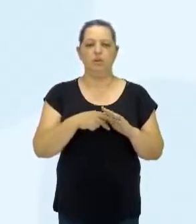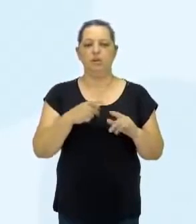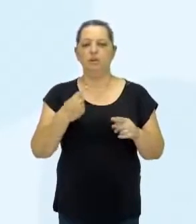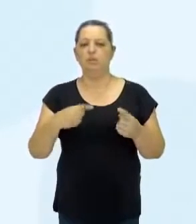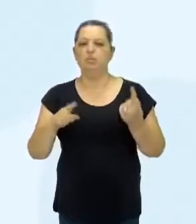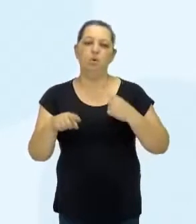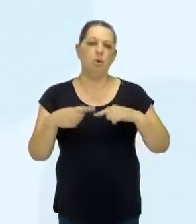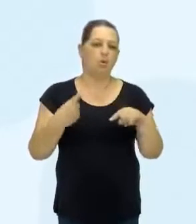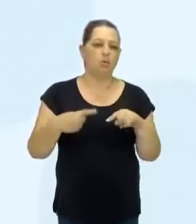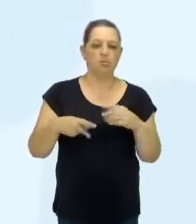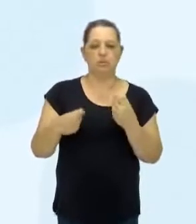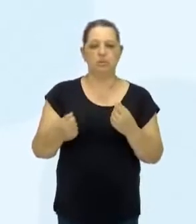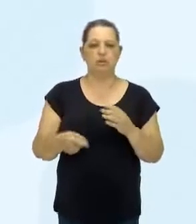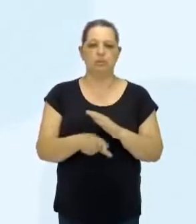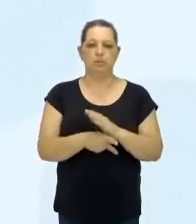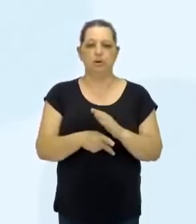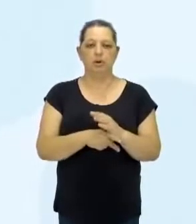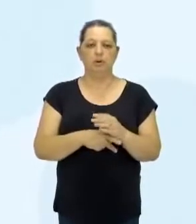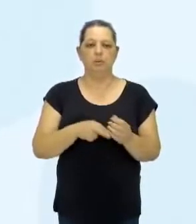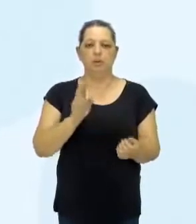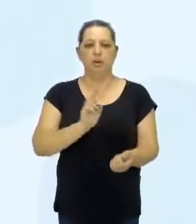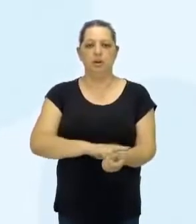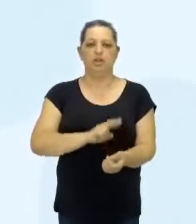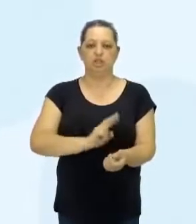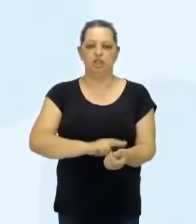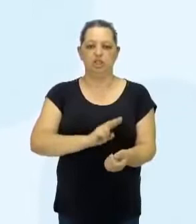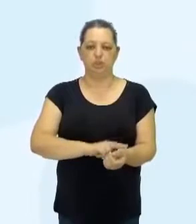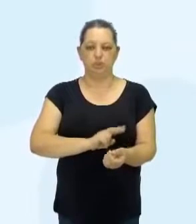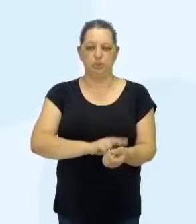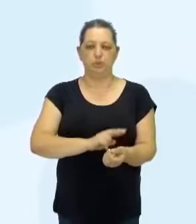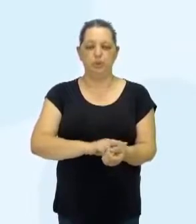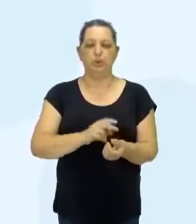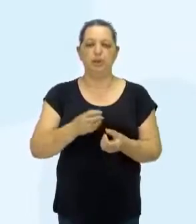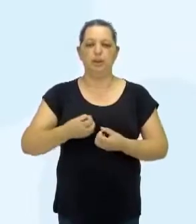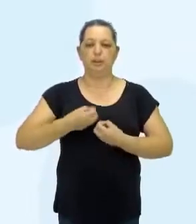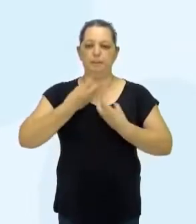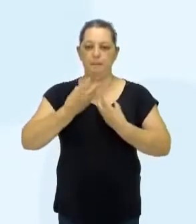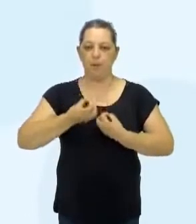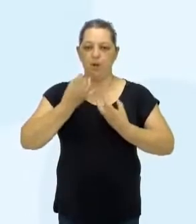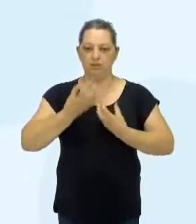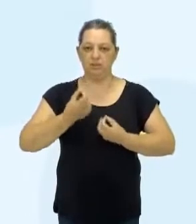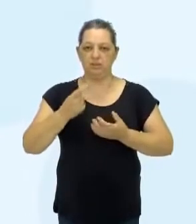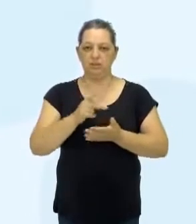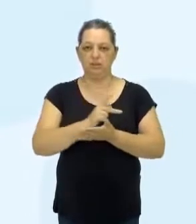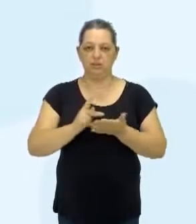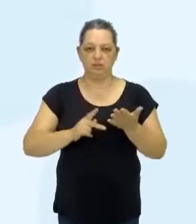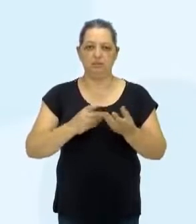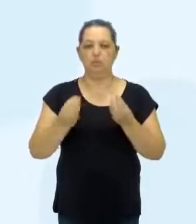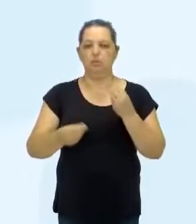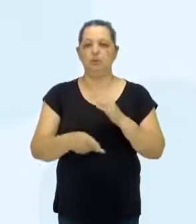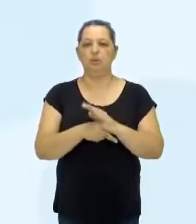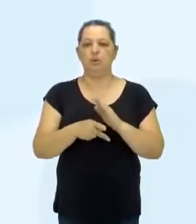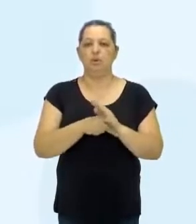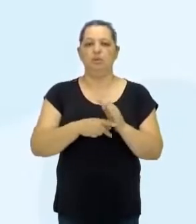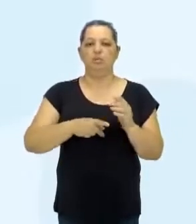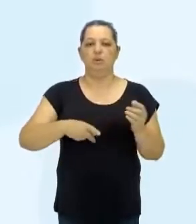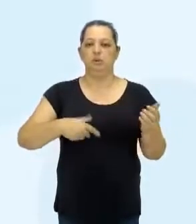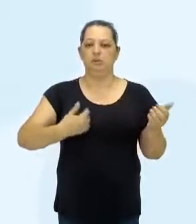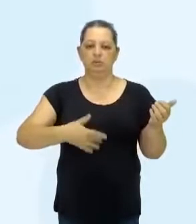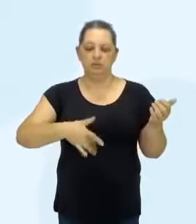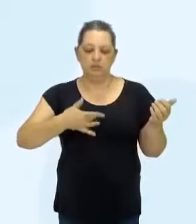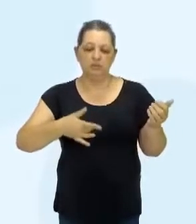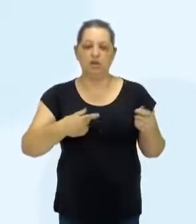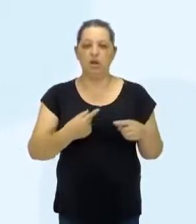né? Ritmo e poesia. E aí tem a questão da onda sonora se propagando em uma corda, né? Uma